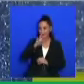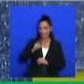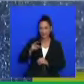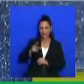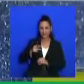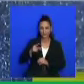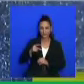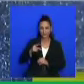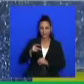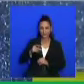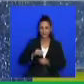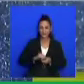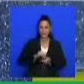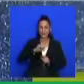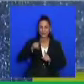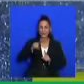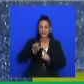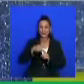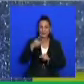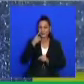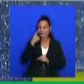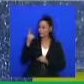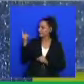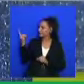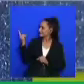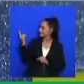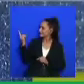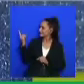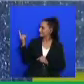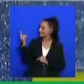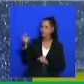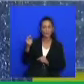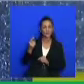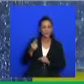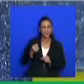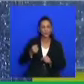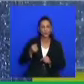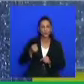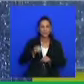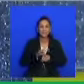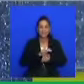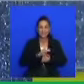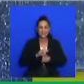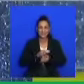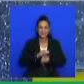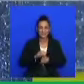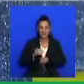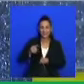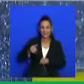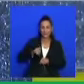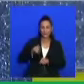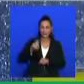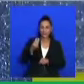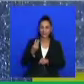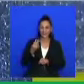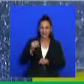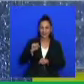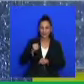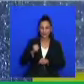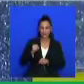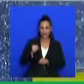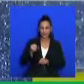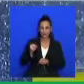12. Mais uma bola na tela. Bola cinza, número